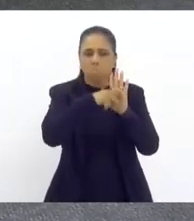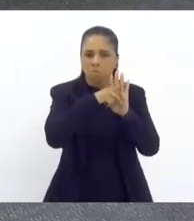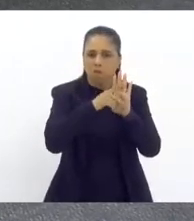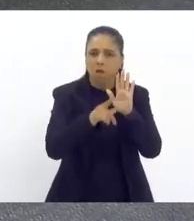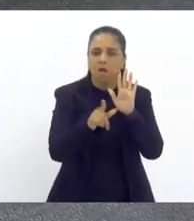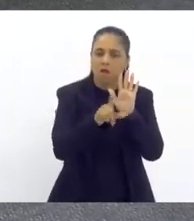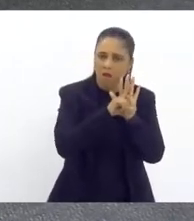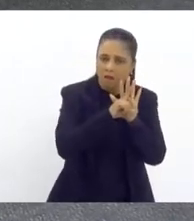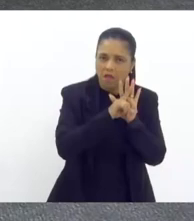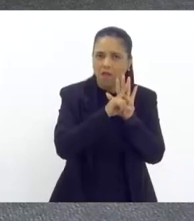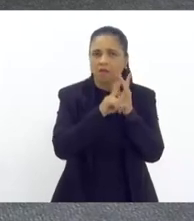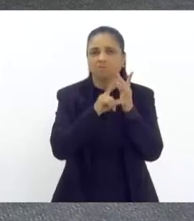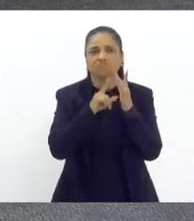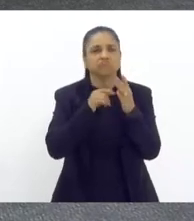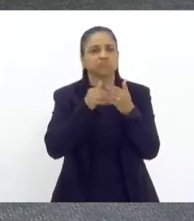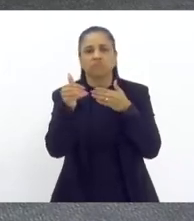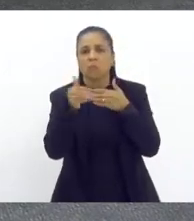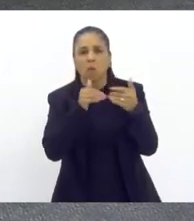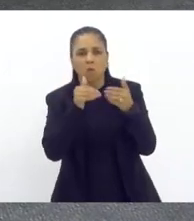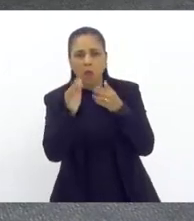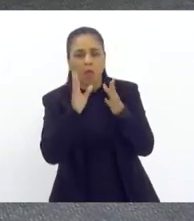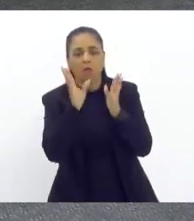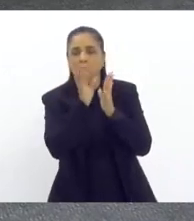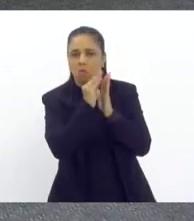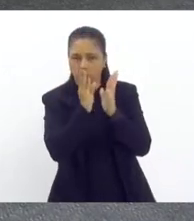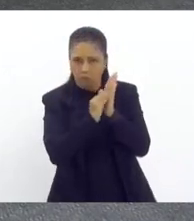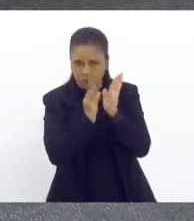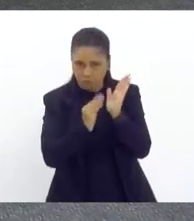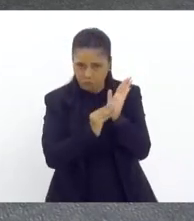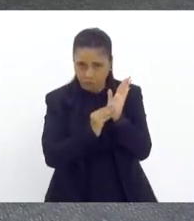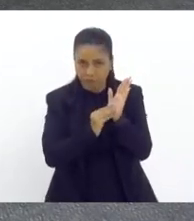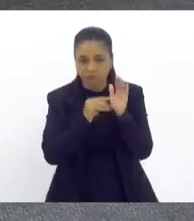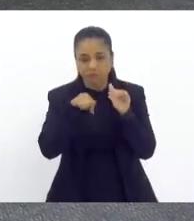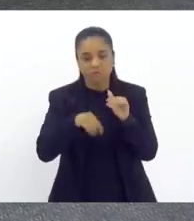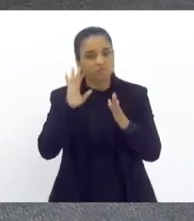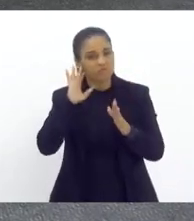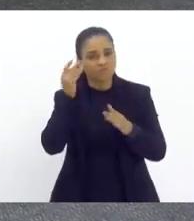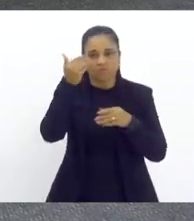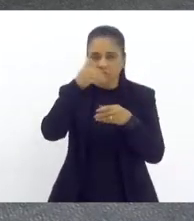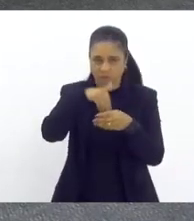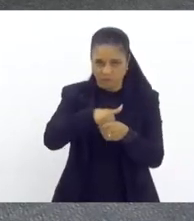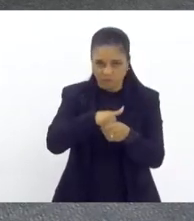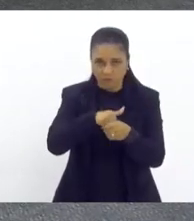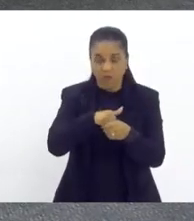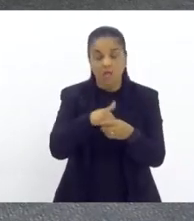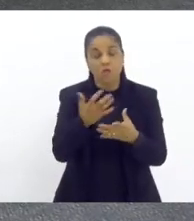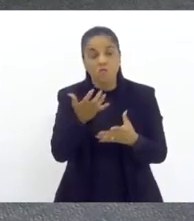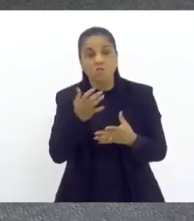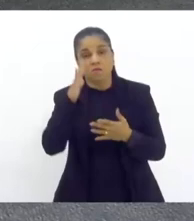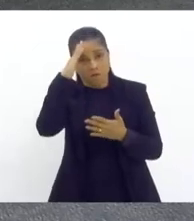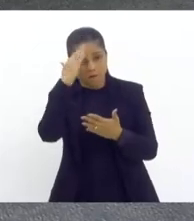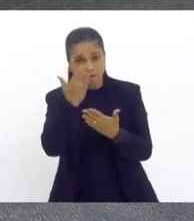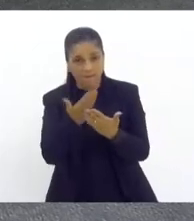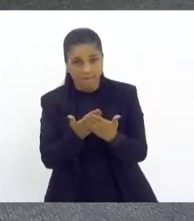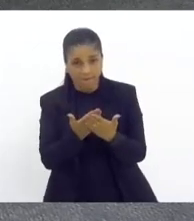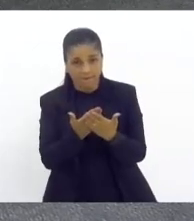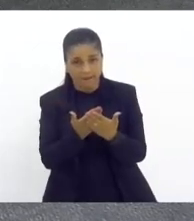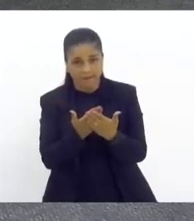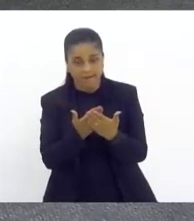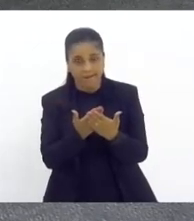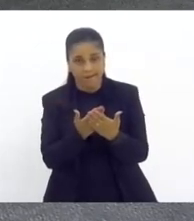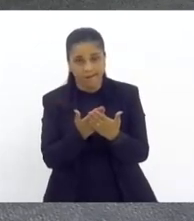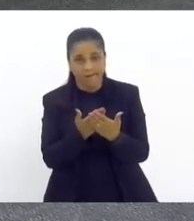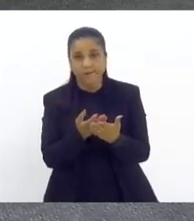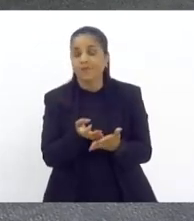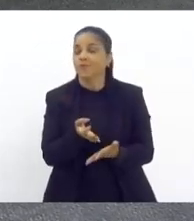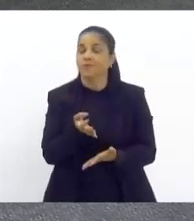da sua natureza, do seu conteúdo. Então, eu até prefiro acreditar que isso não seja do conhecimento